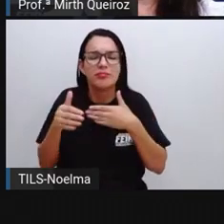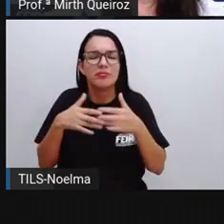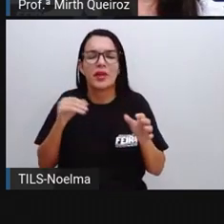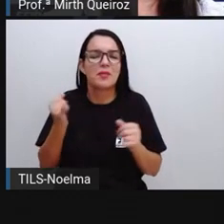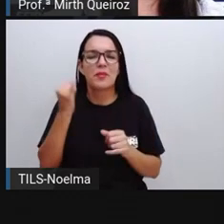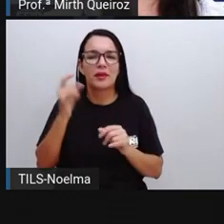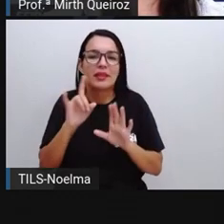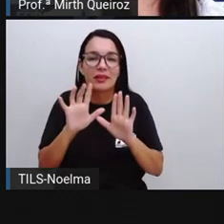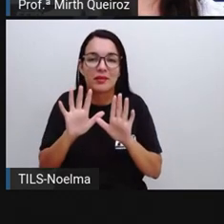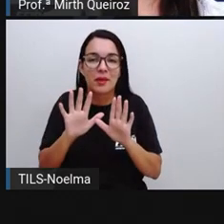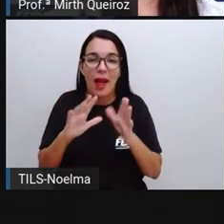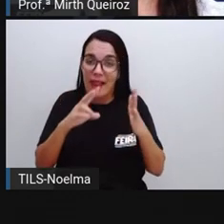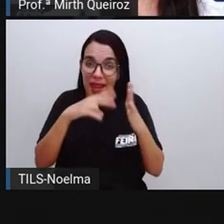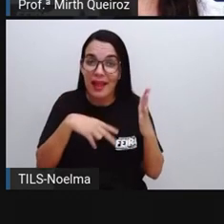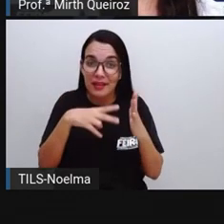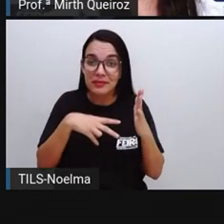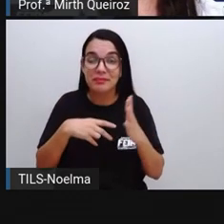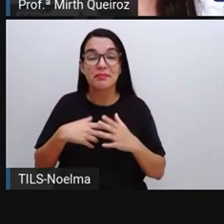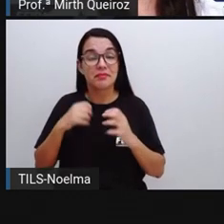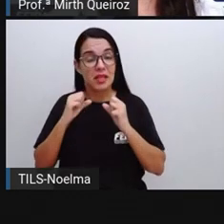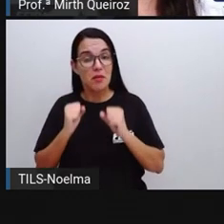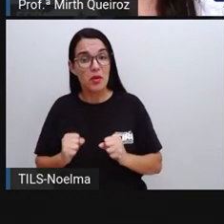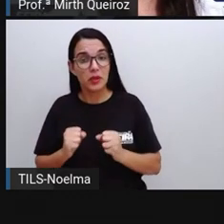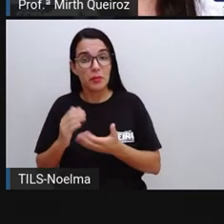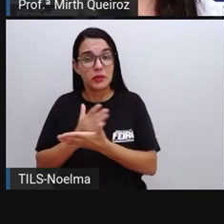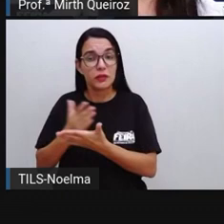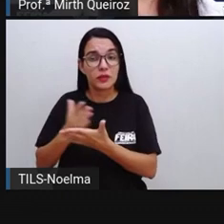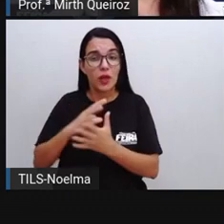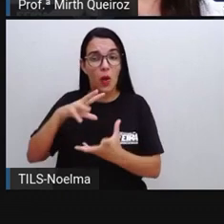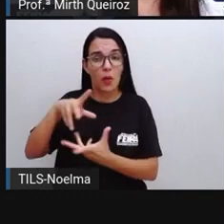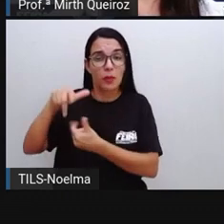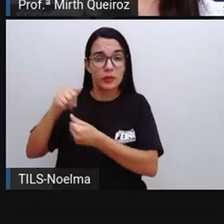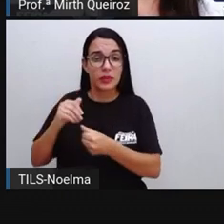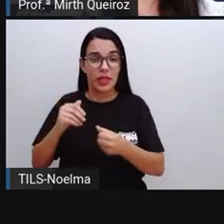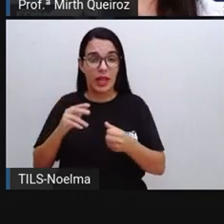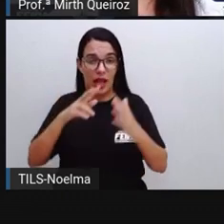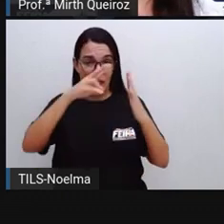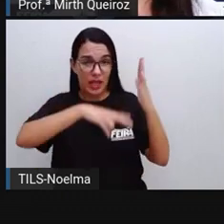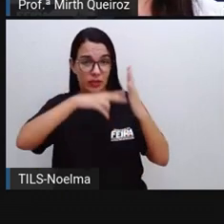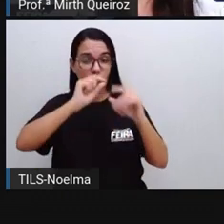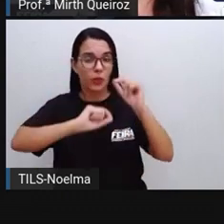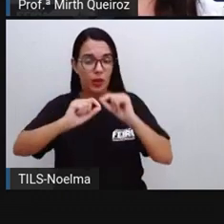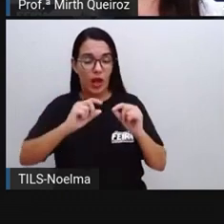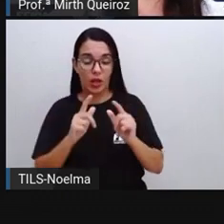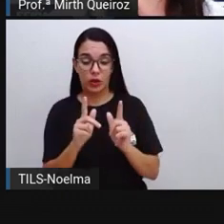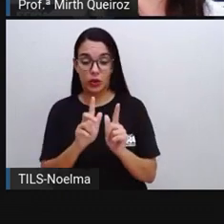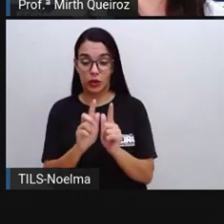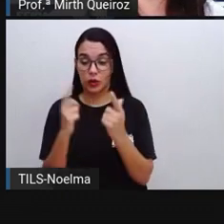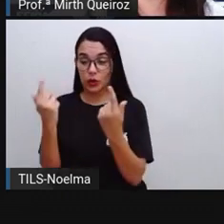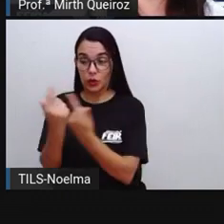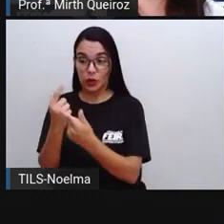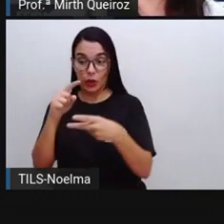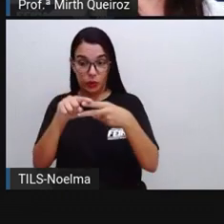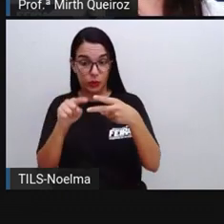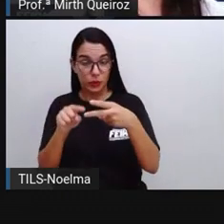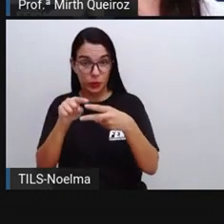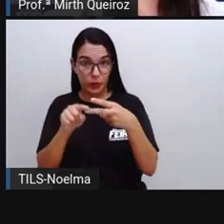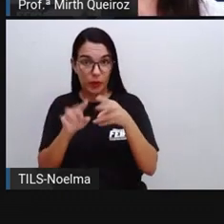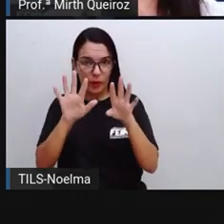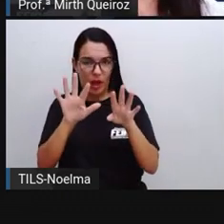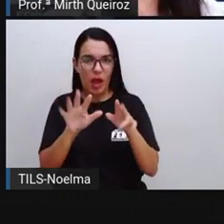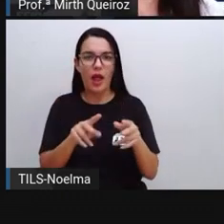importa. Podemos dividir o mundo da leitura em dois grandes grupos. Um é o chamado de leitura simples,